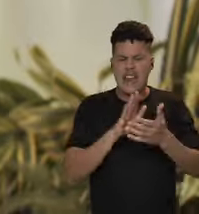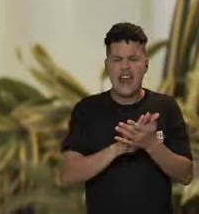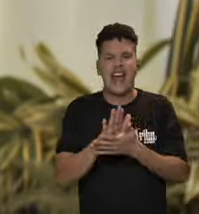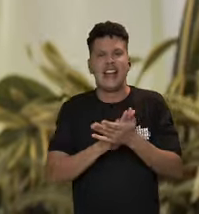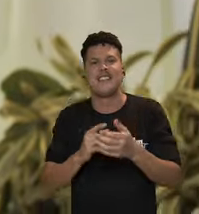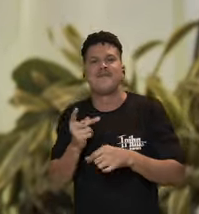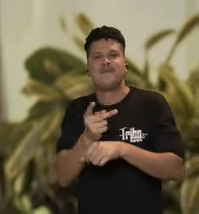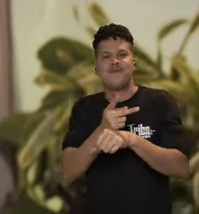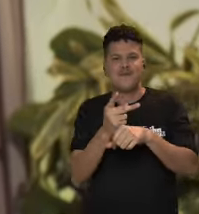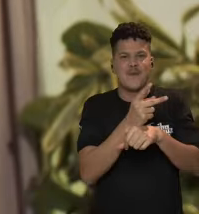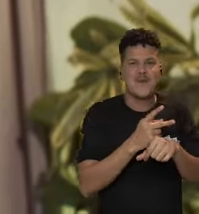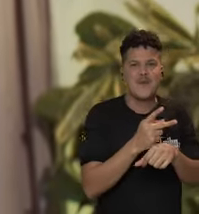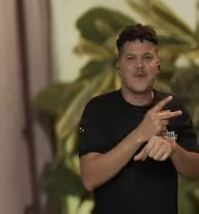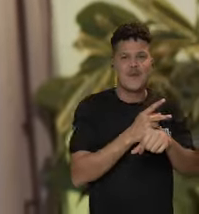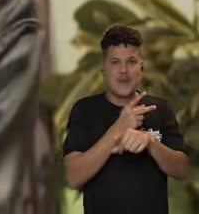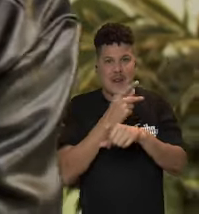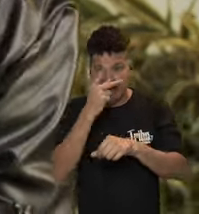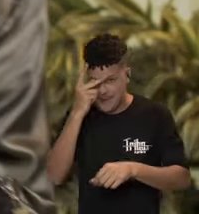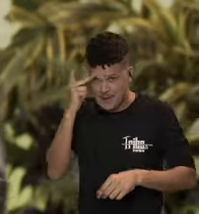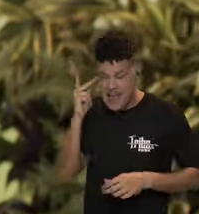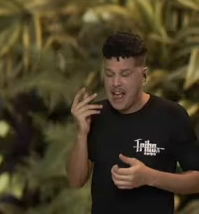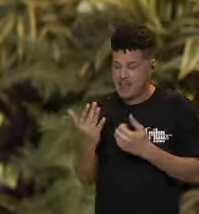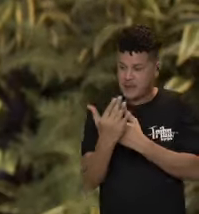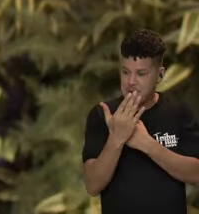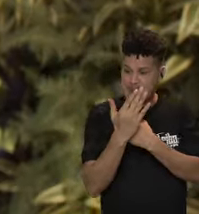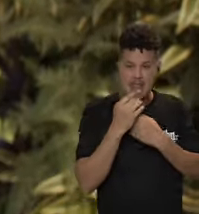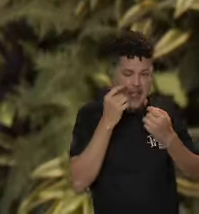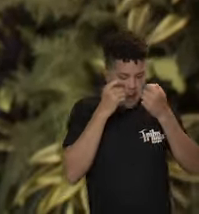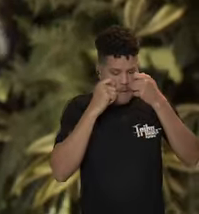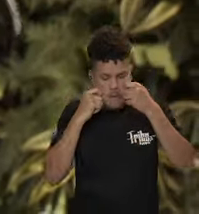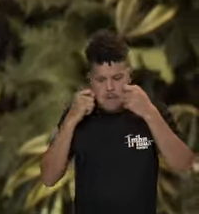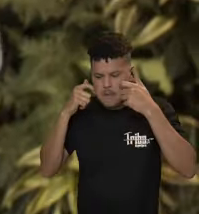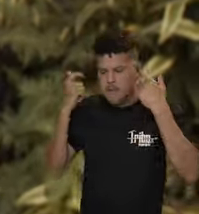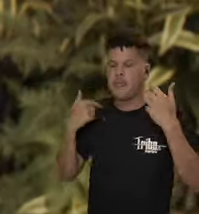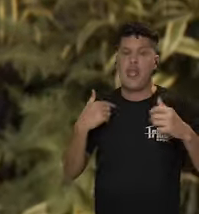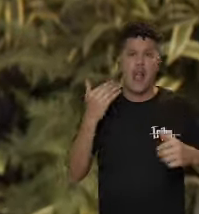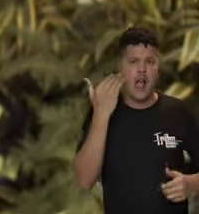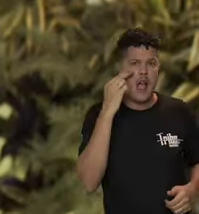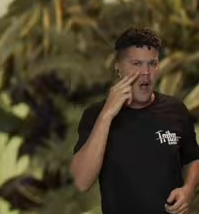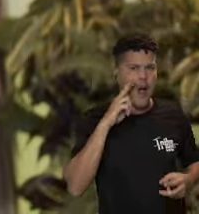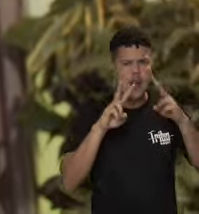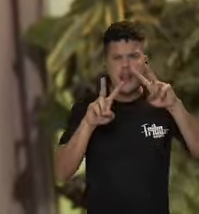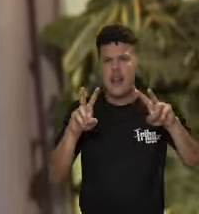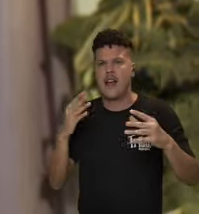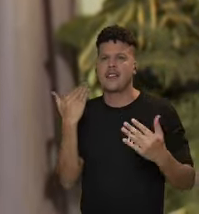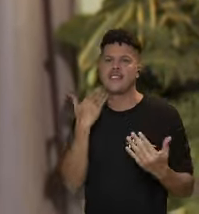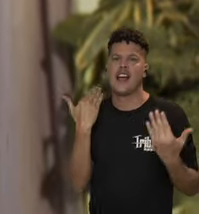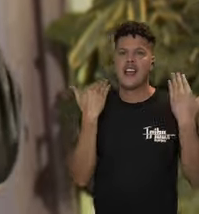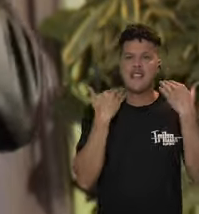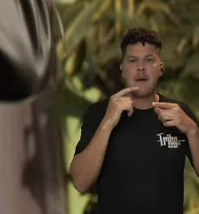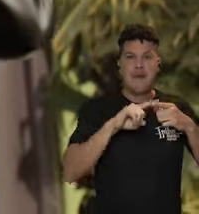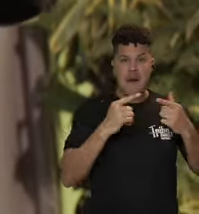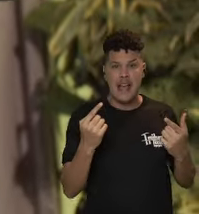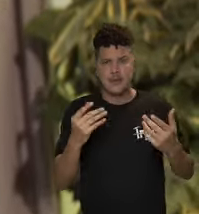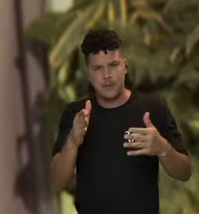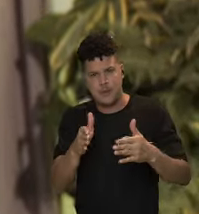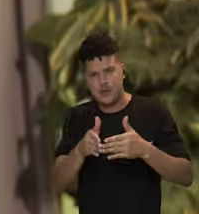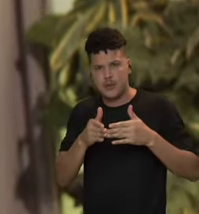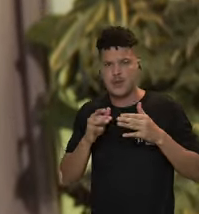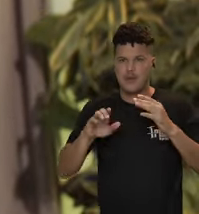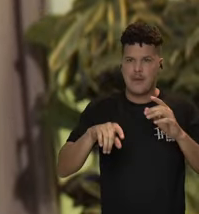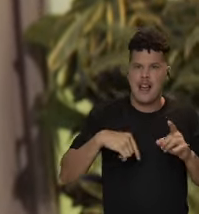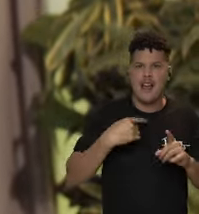Procura alguém pra chugar suas lágrimas. Olha os cansados, mas pedindo mais. Até se fere, mas